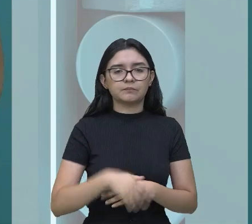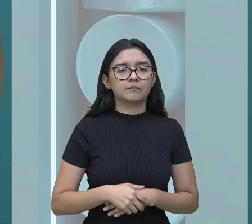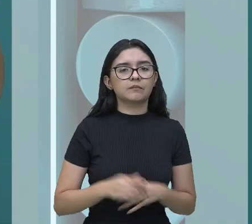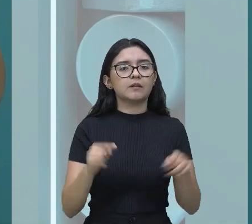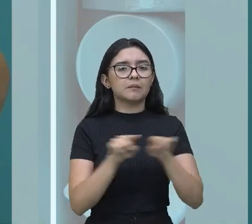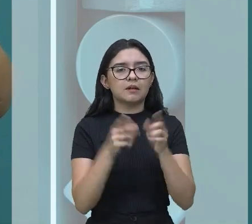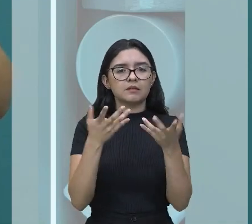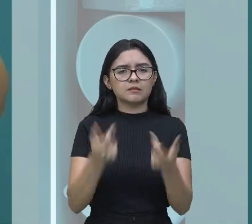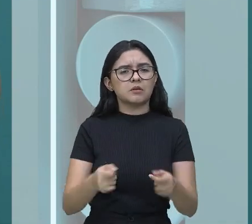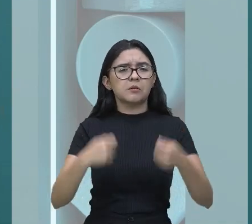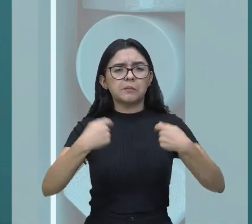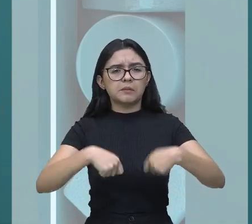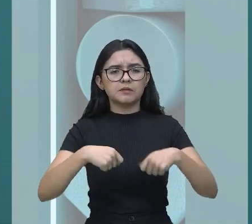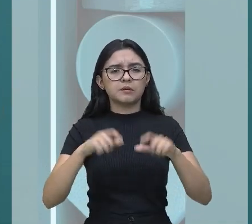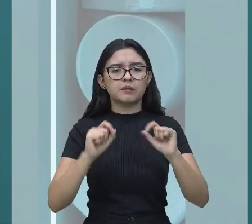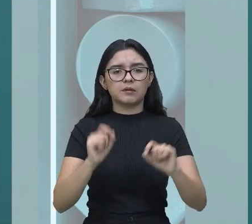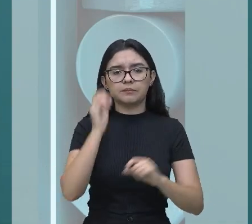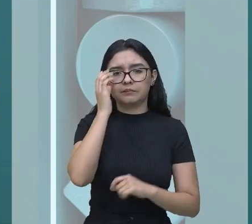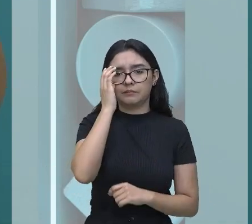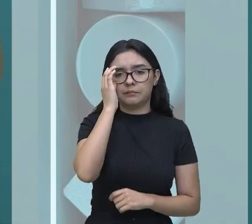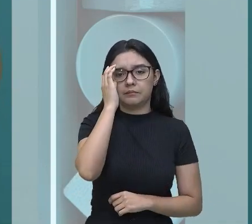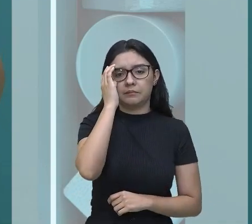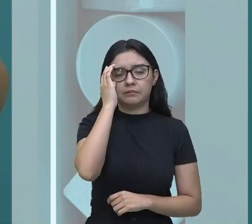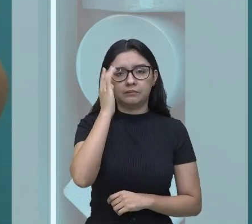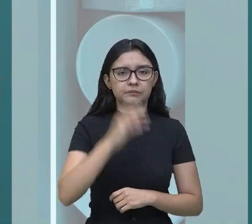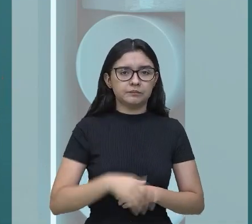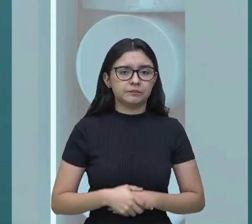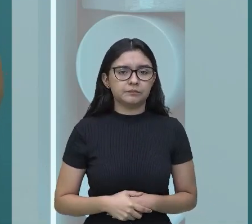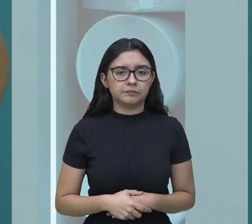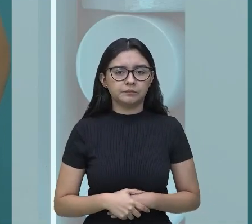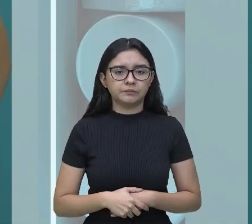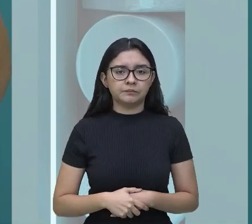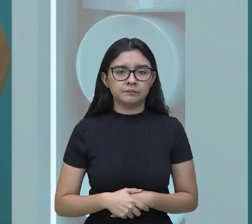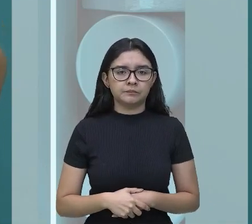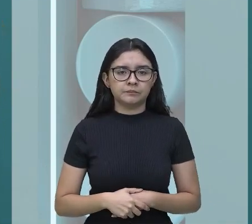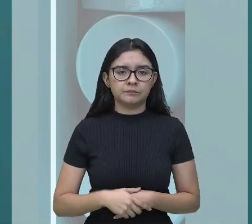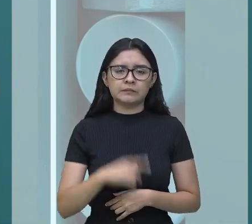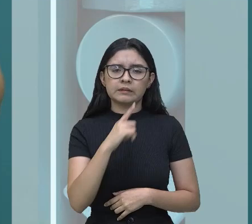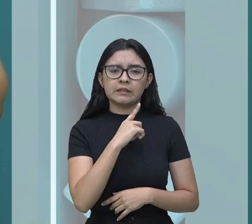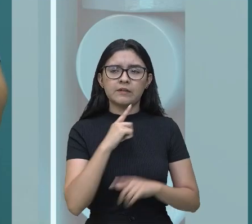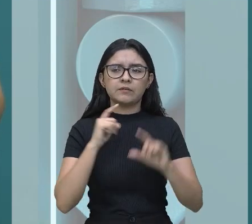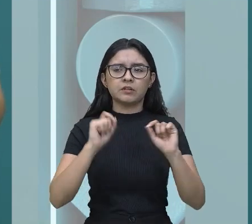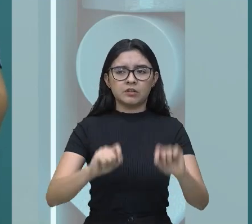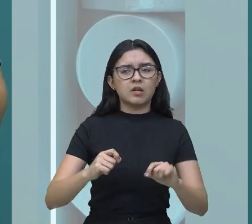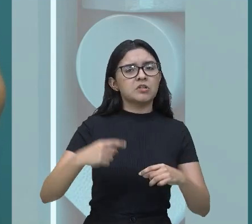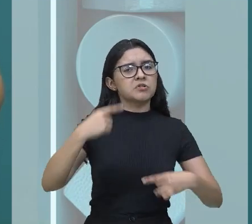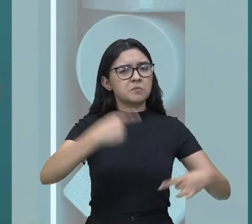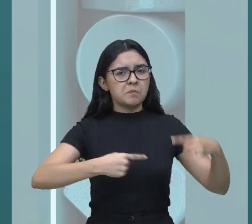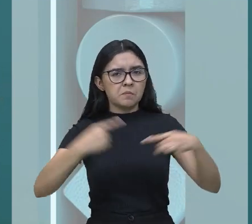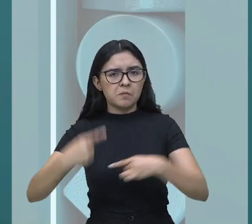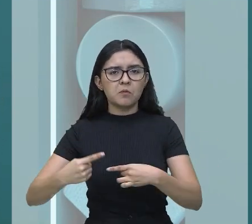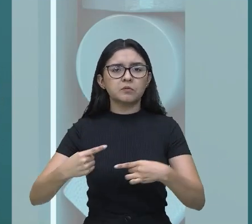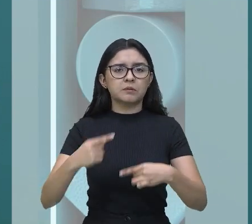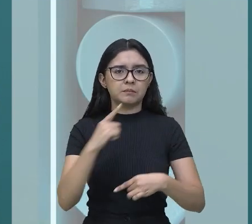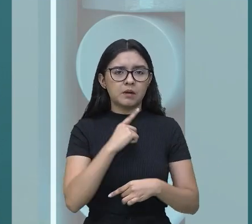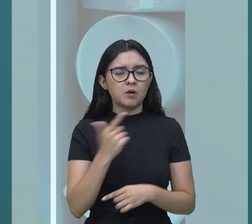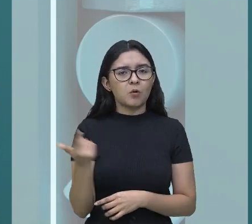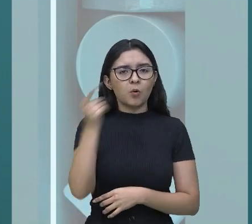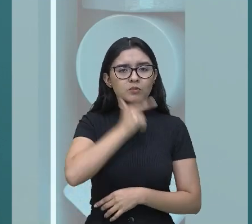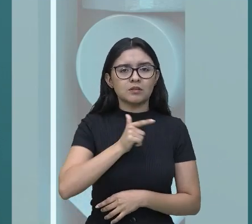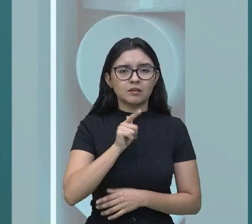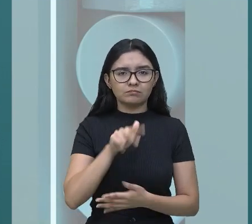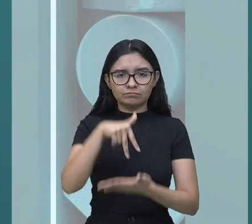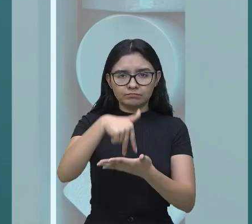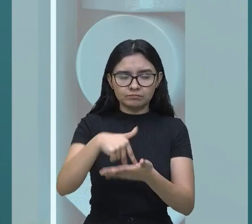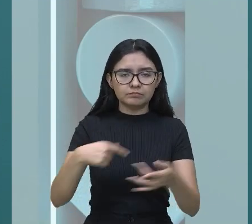não é necessário mais o processo de combate, né, ali, de lutar para ter espaço, de